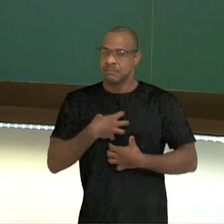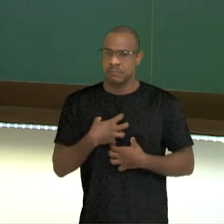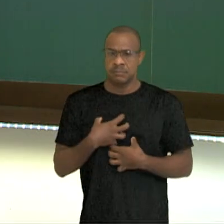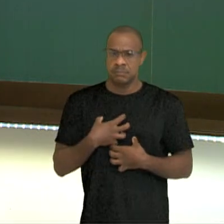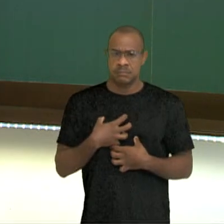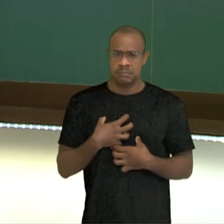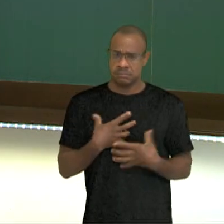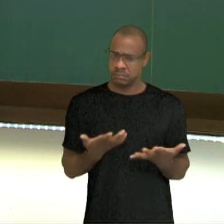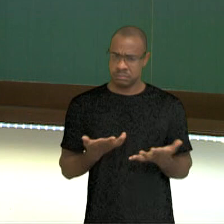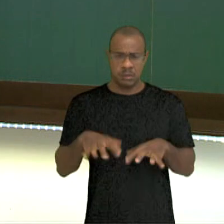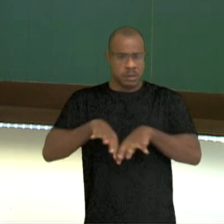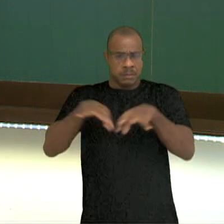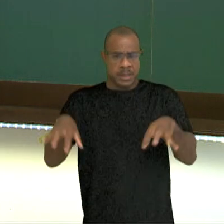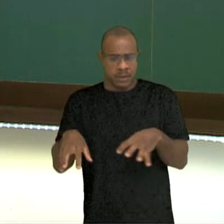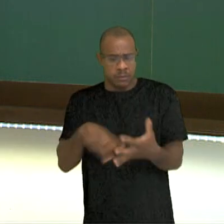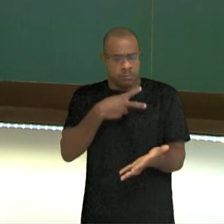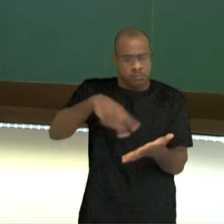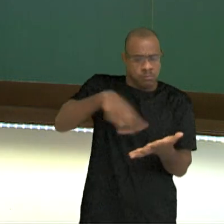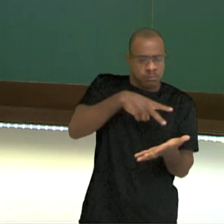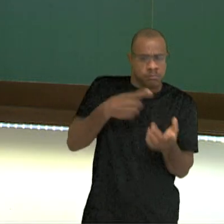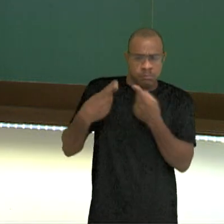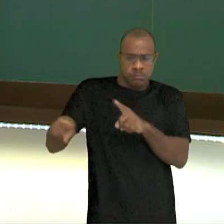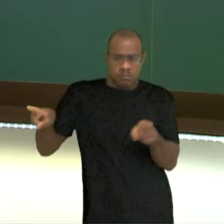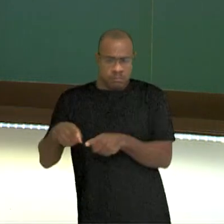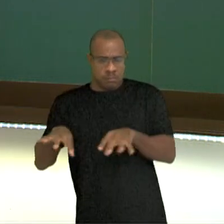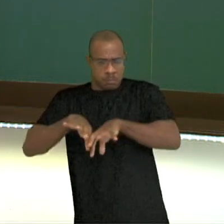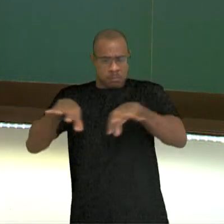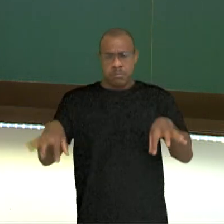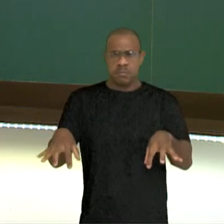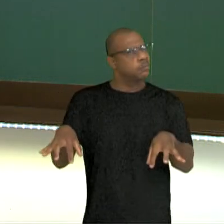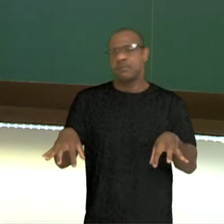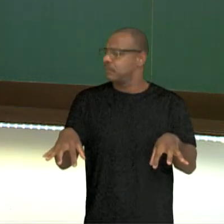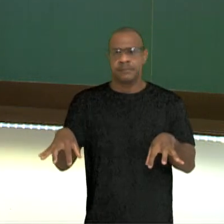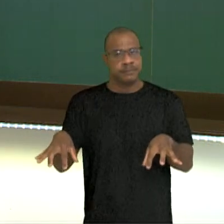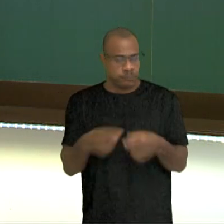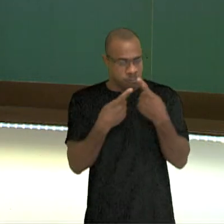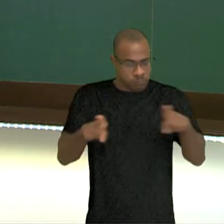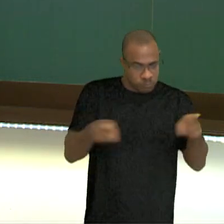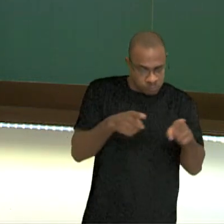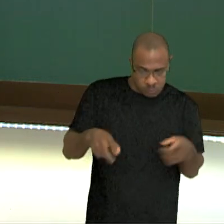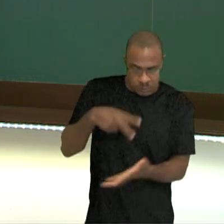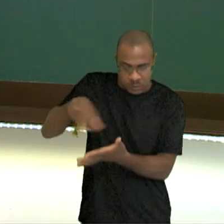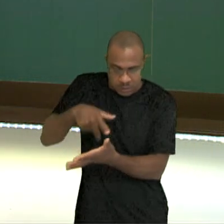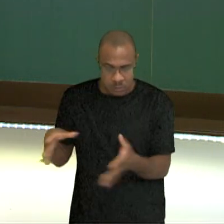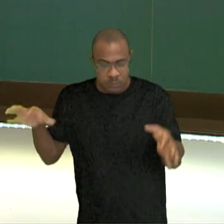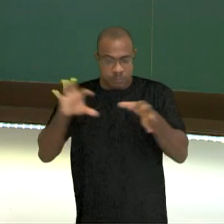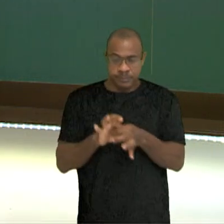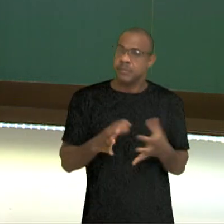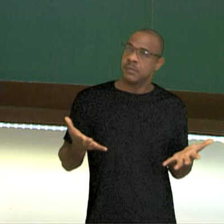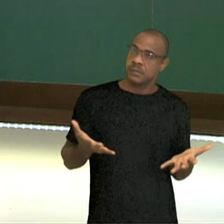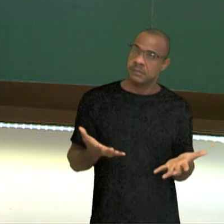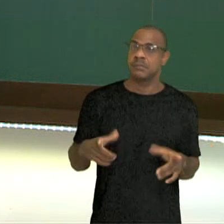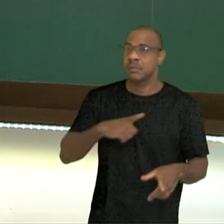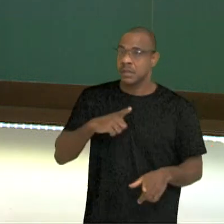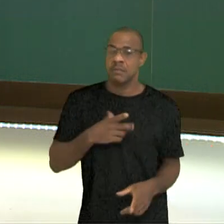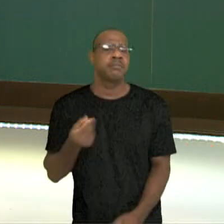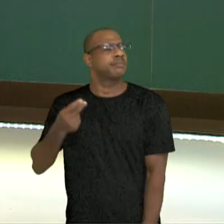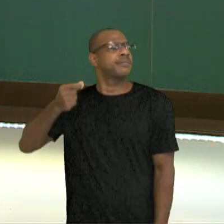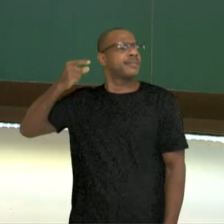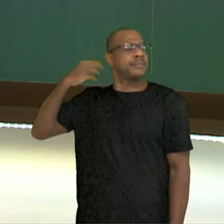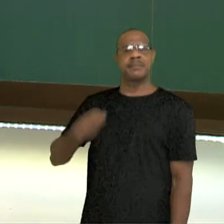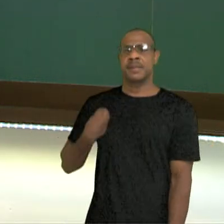música e dança, estão atreladas. Música estava presente nos rituais sagrados do homem primitivo,